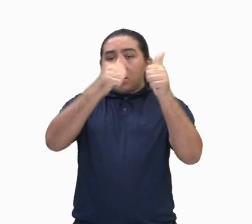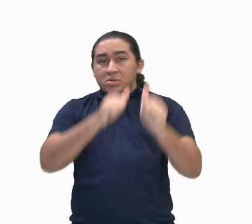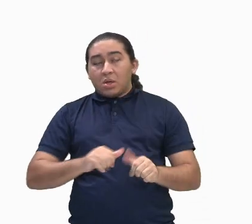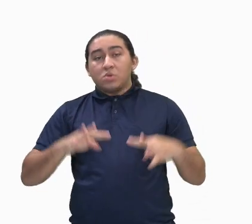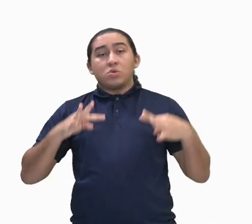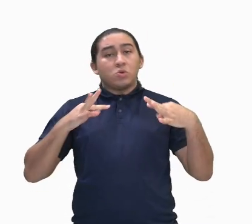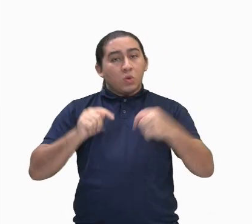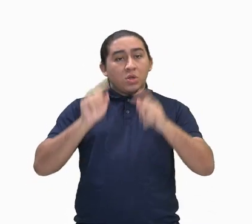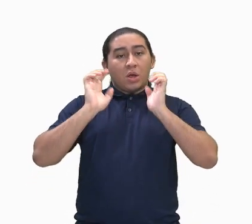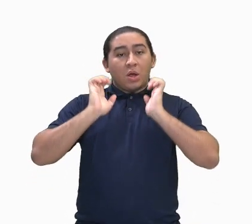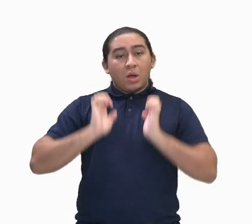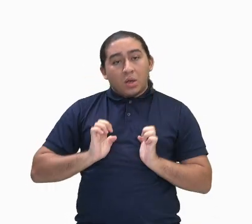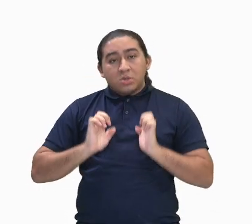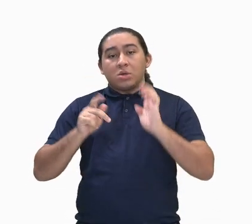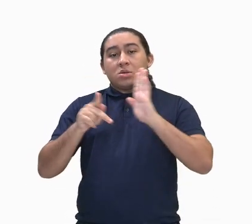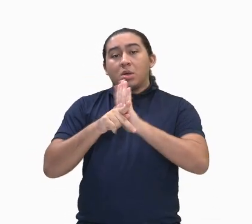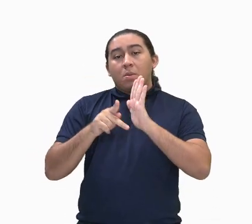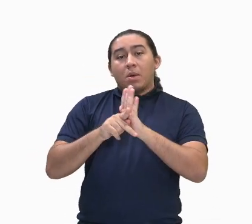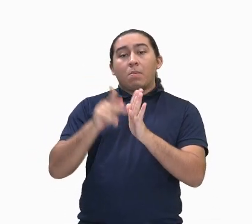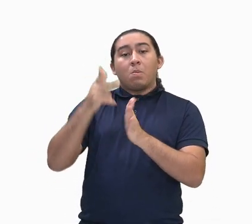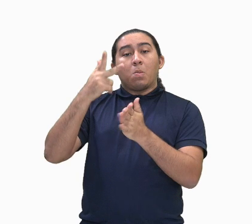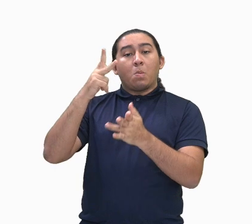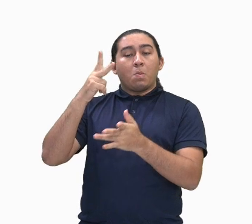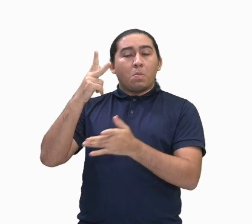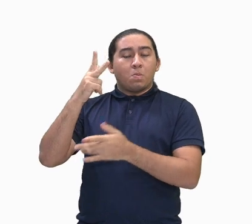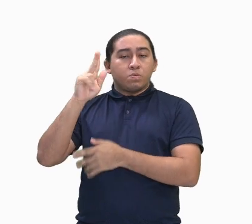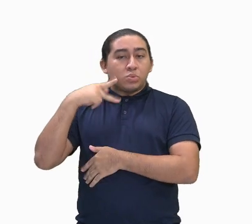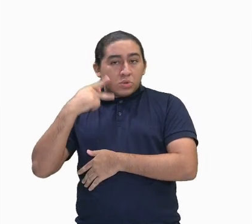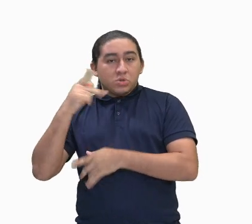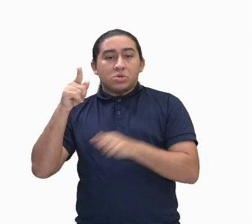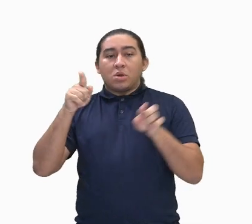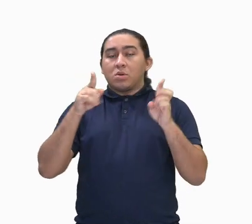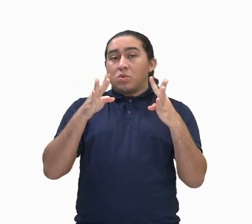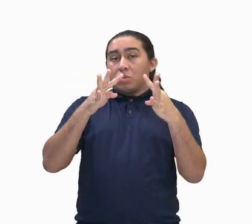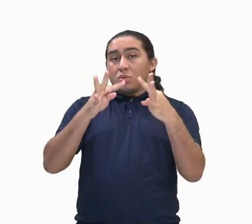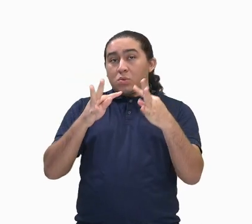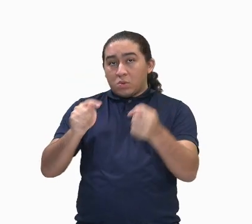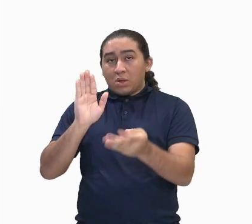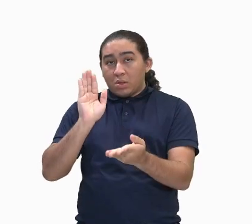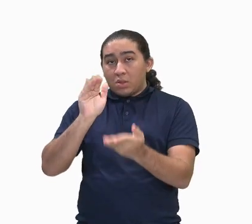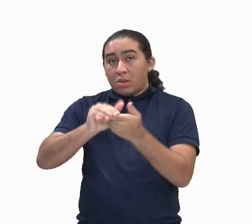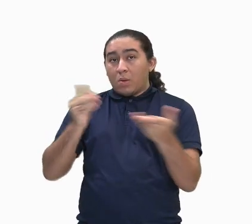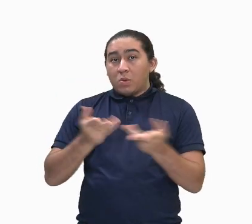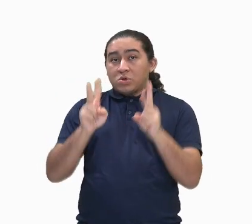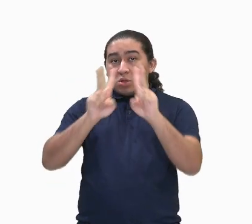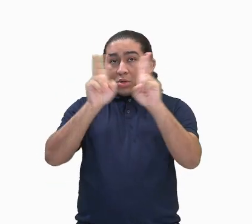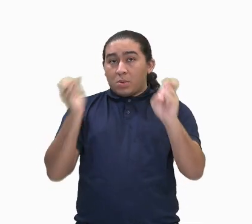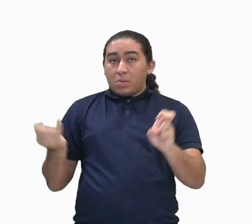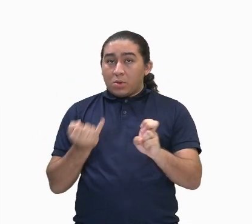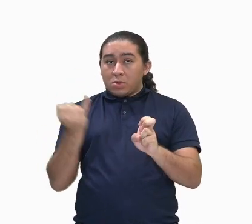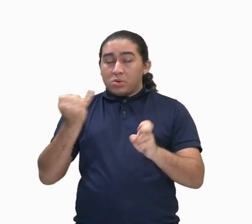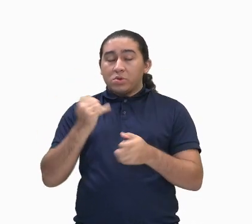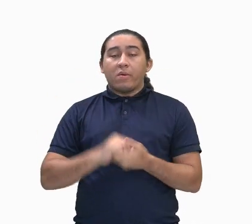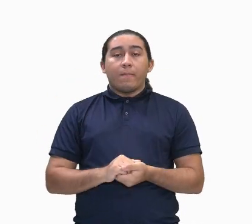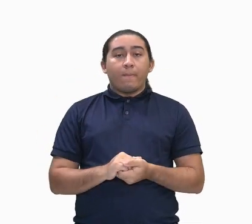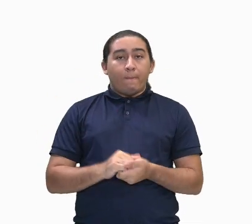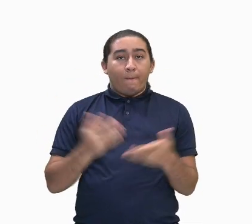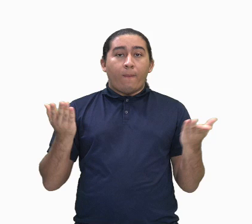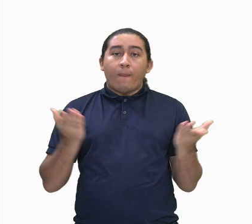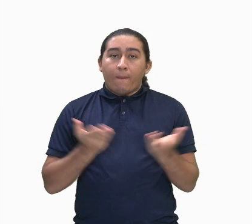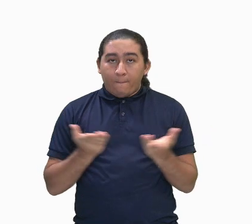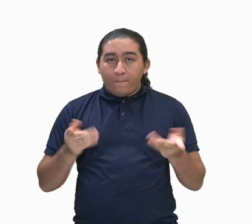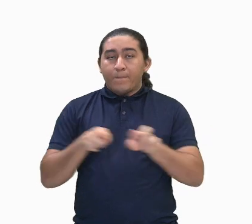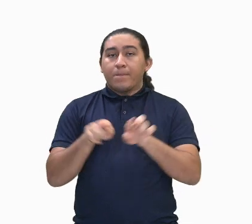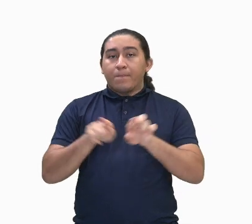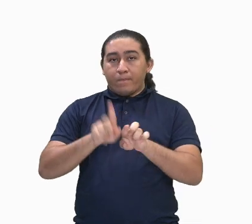metafísicas e políticas que continuam a ser relevantes hoje, como essa questão que é tão destacada hoje, que é